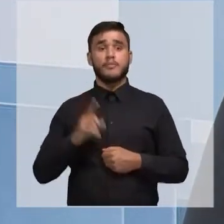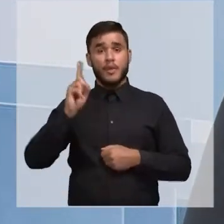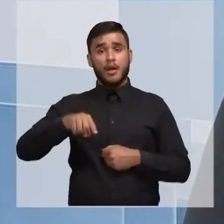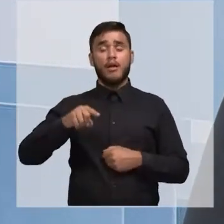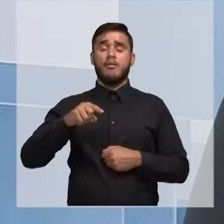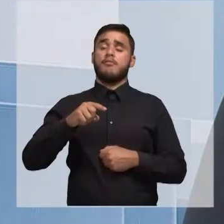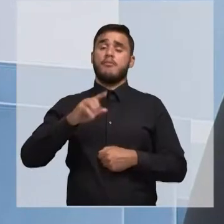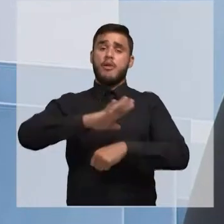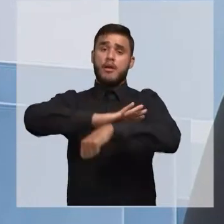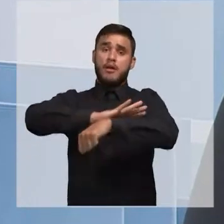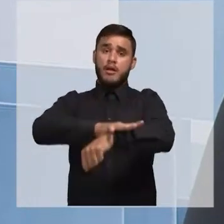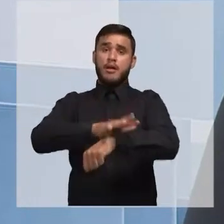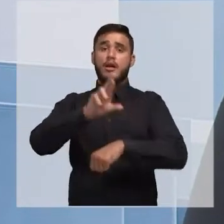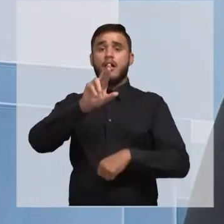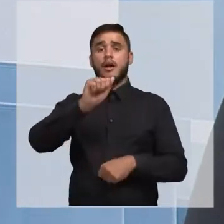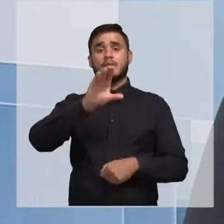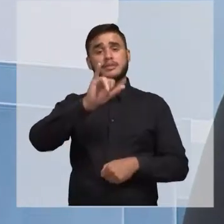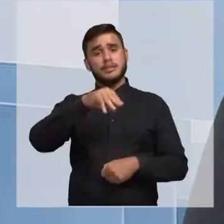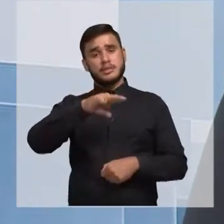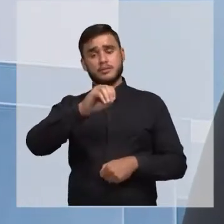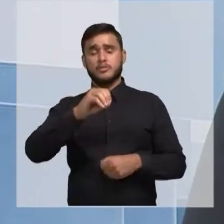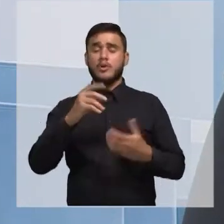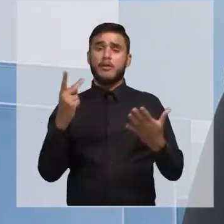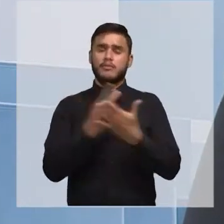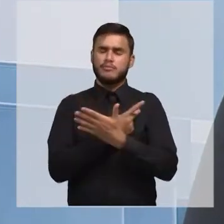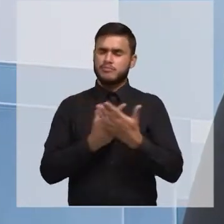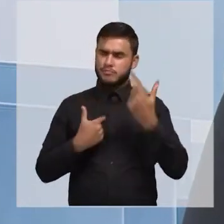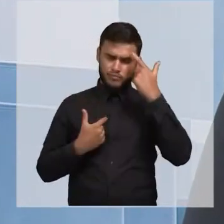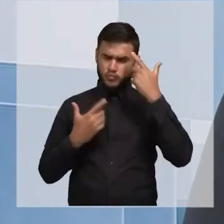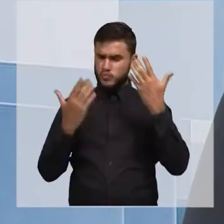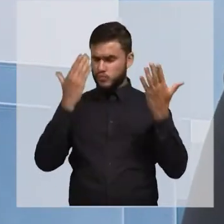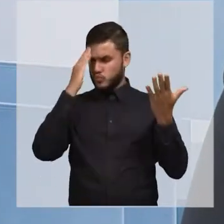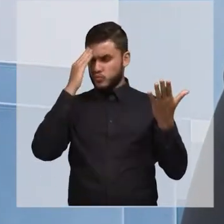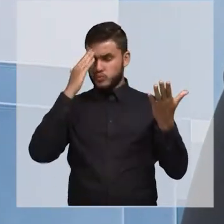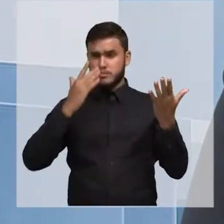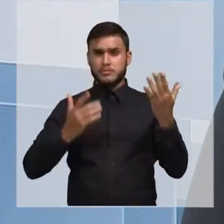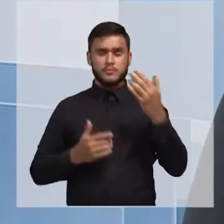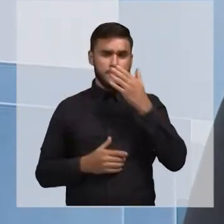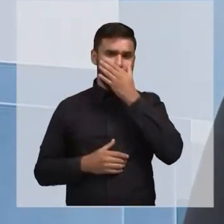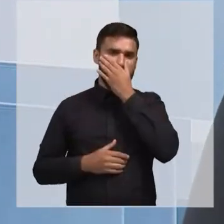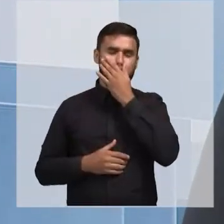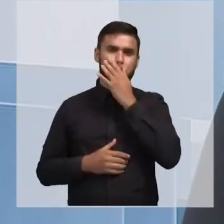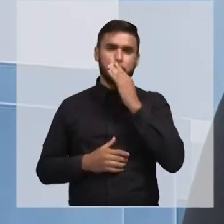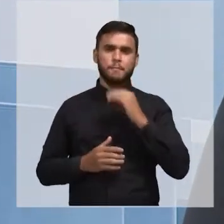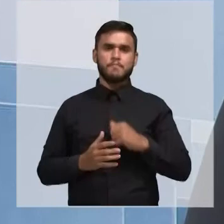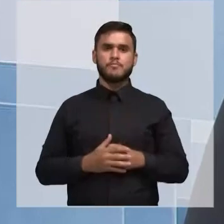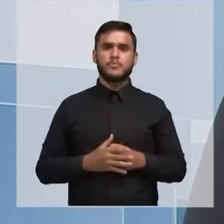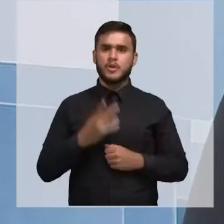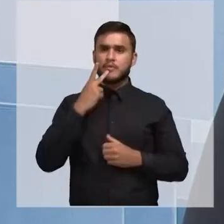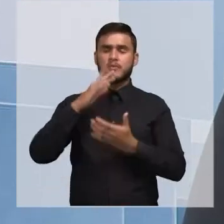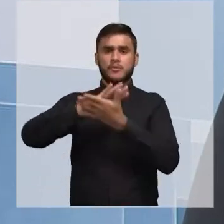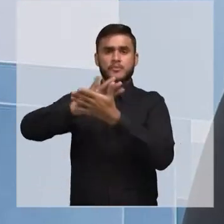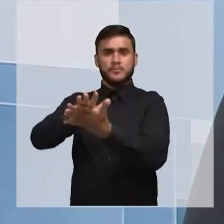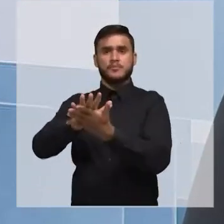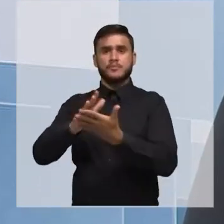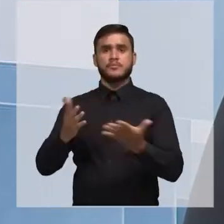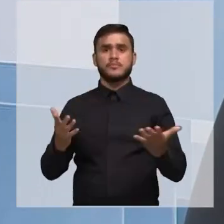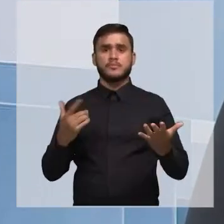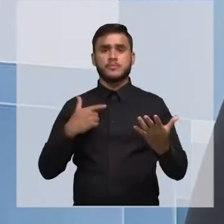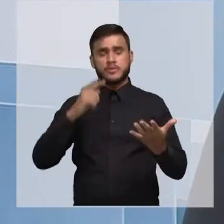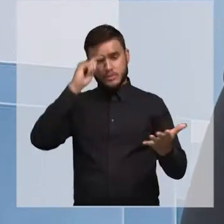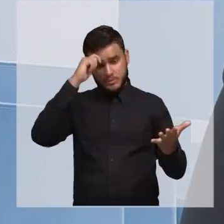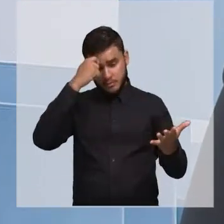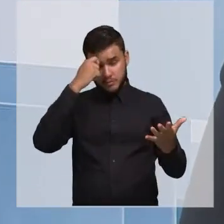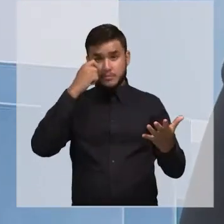ativismo racial, coisa desse tipo, negócio assim. Nem entendi, porque na realidade ele não discriminou ninguém, não. Pelo contrário, estava defendendo um